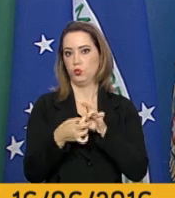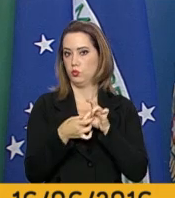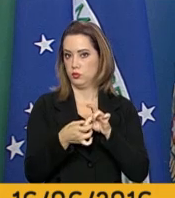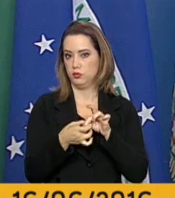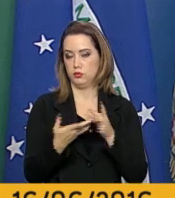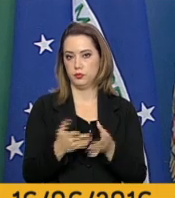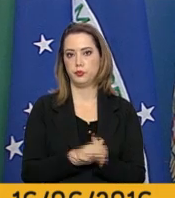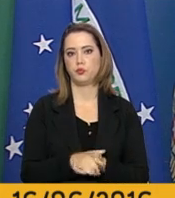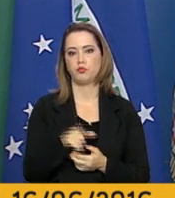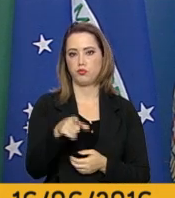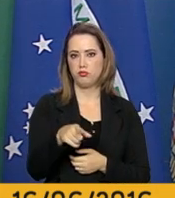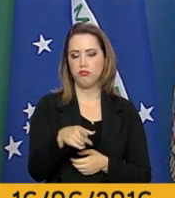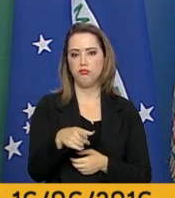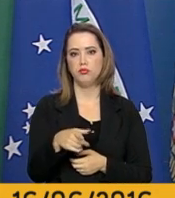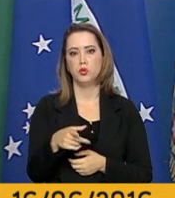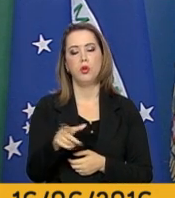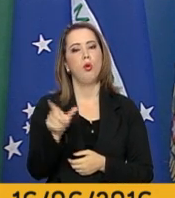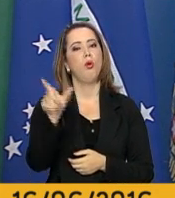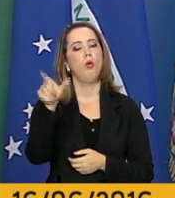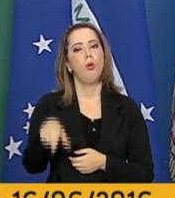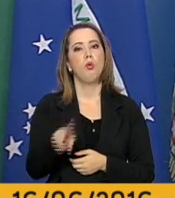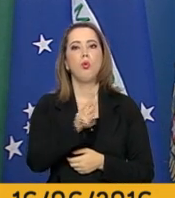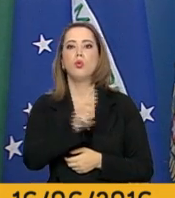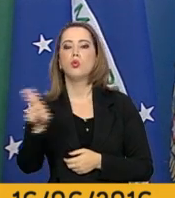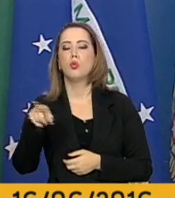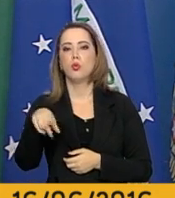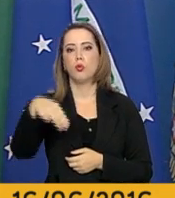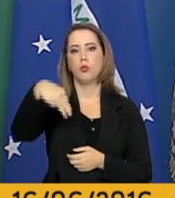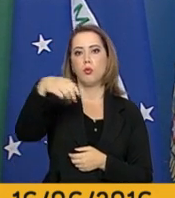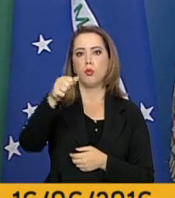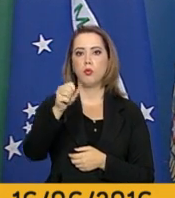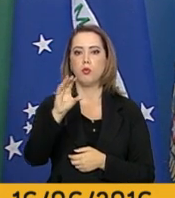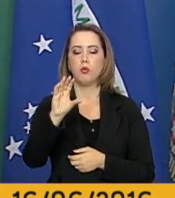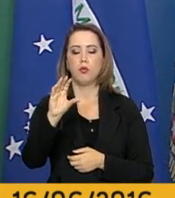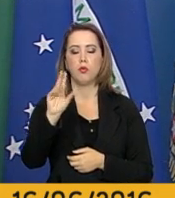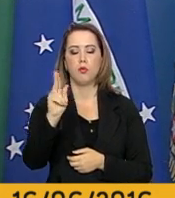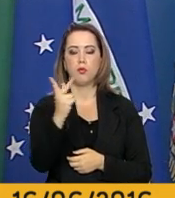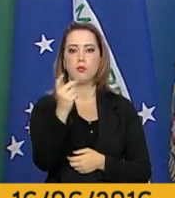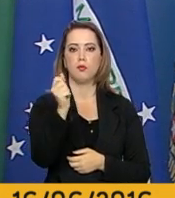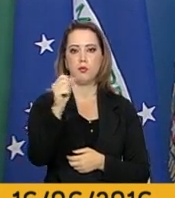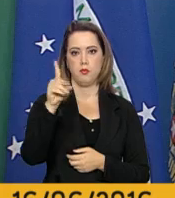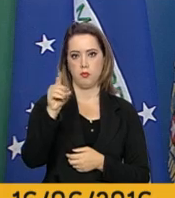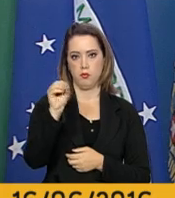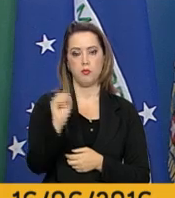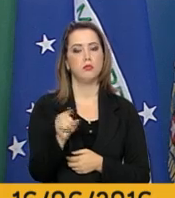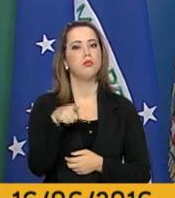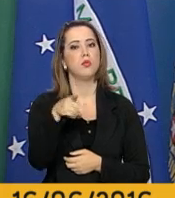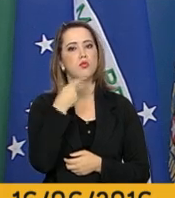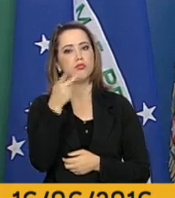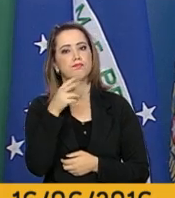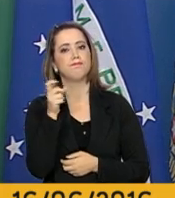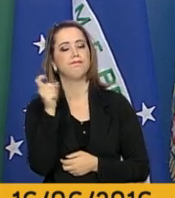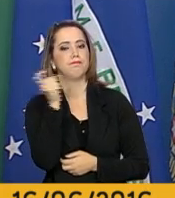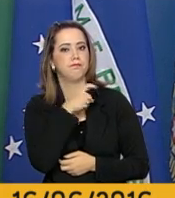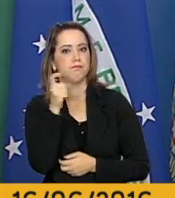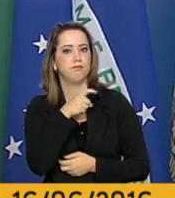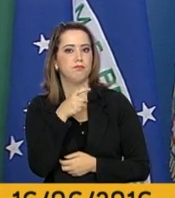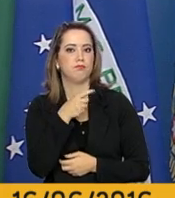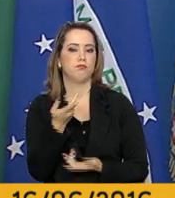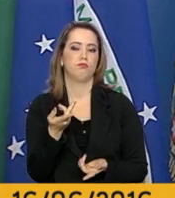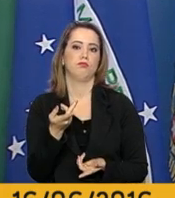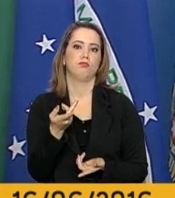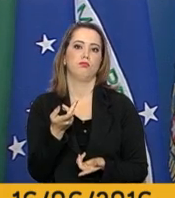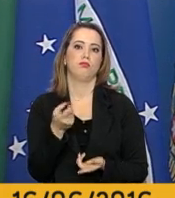irresponsável que o cidadão Machado apontou, não teria até condições de presidir o